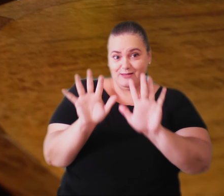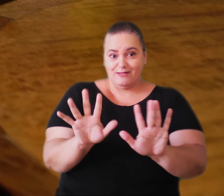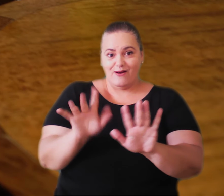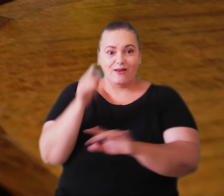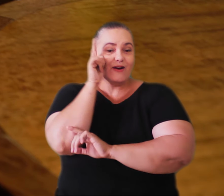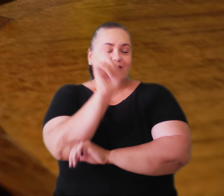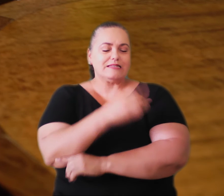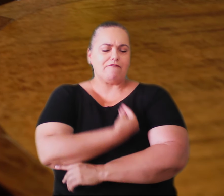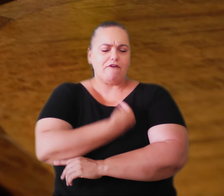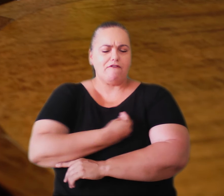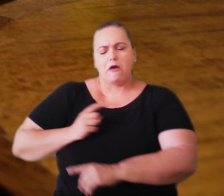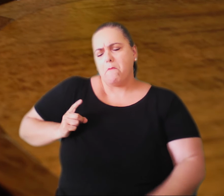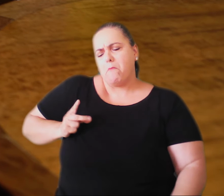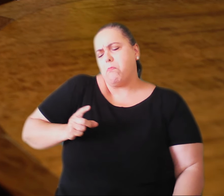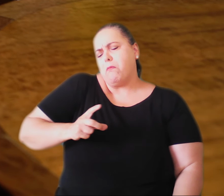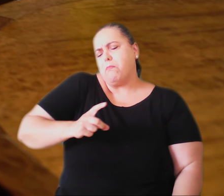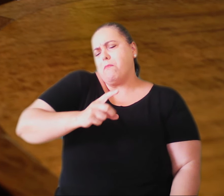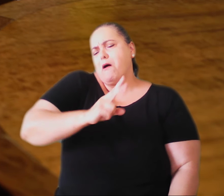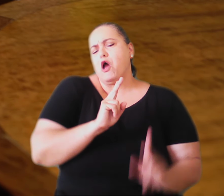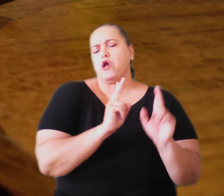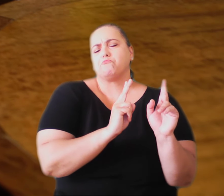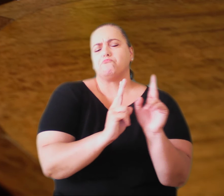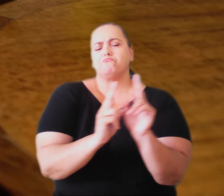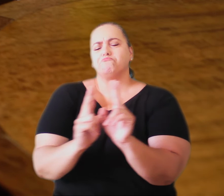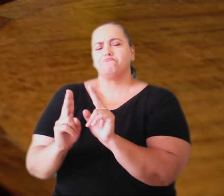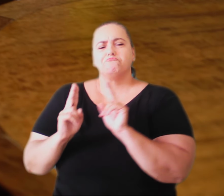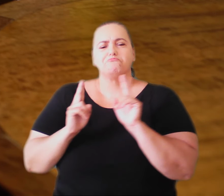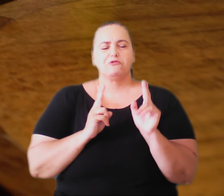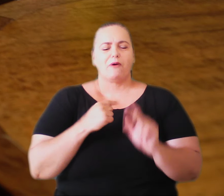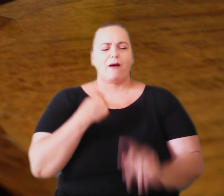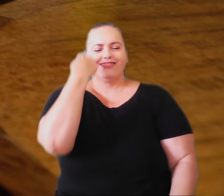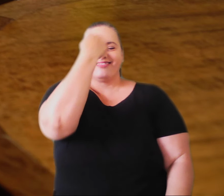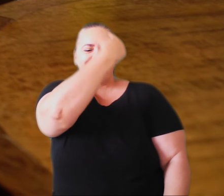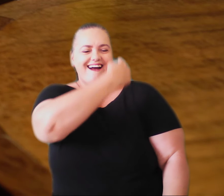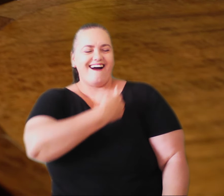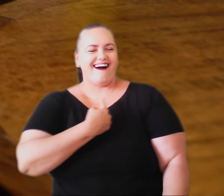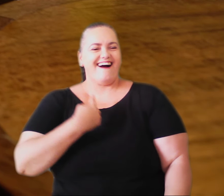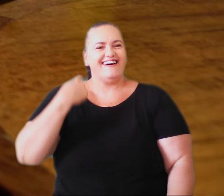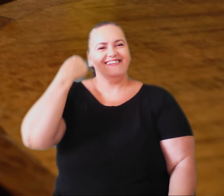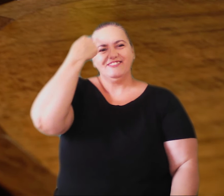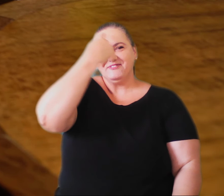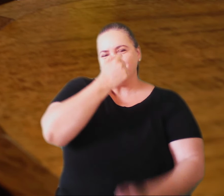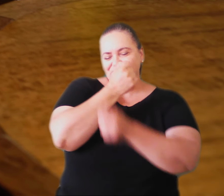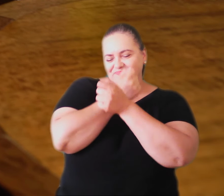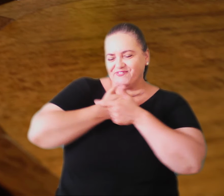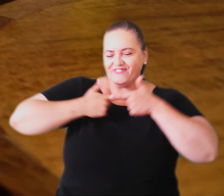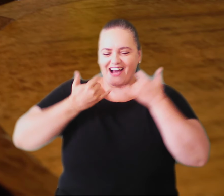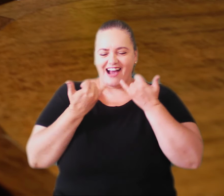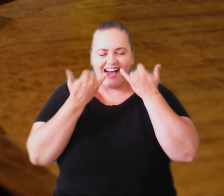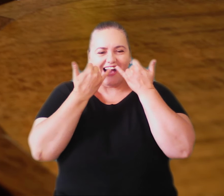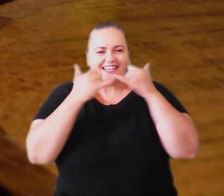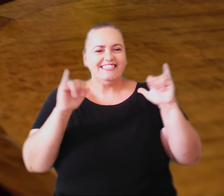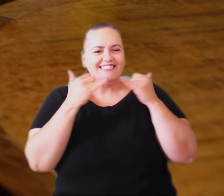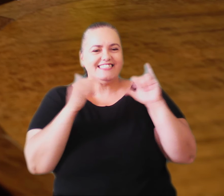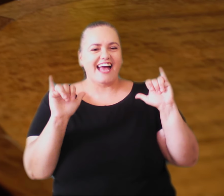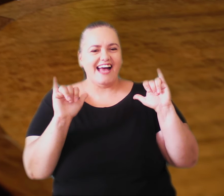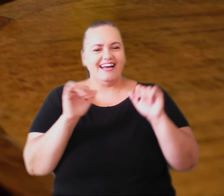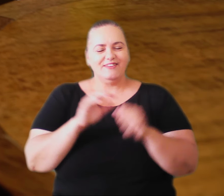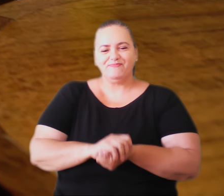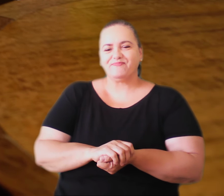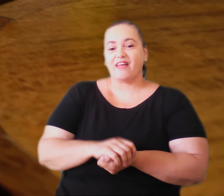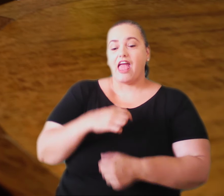consiga viver anos e anos com essa mesma feição, essa mesma ideologia que tu tem, carrega contigo próprio. Então,